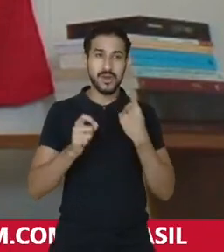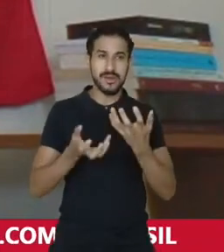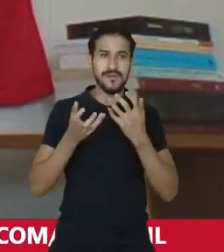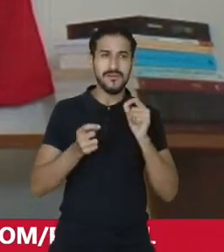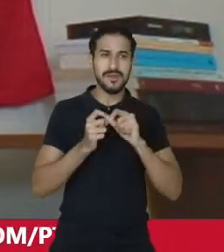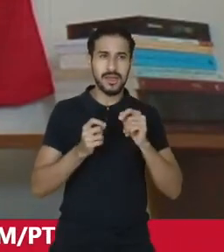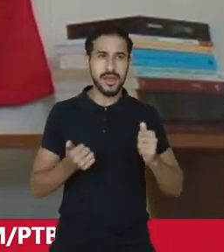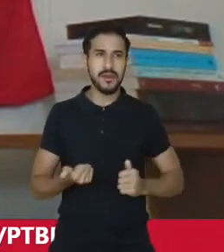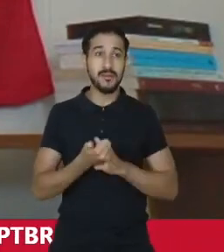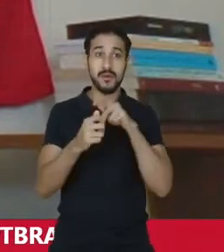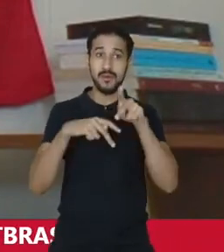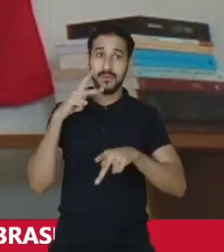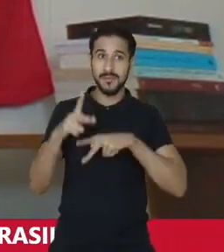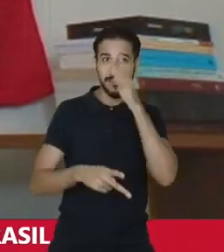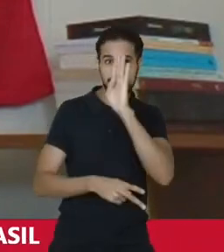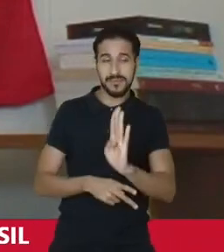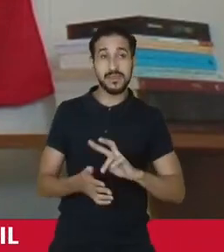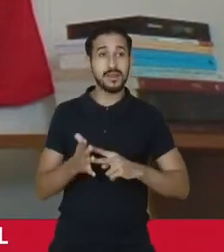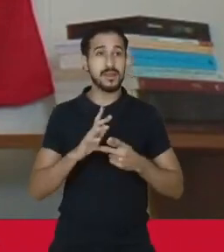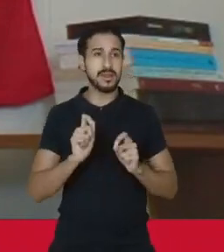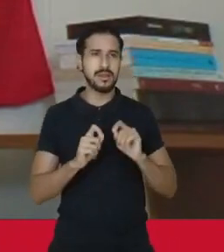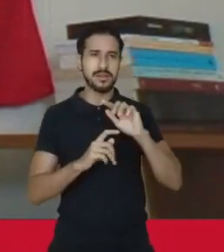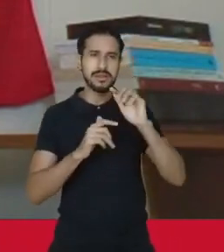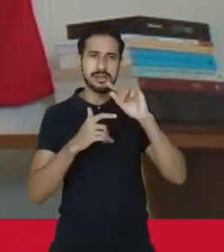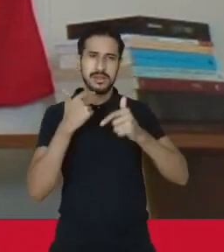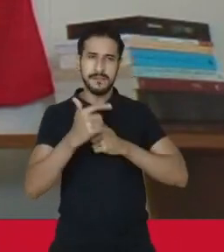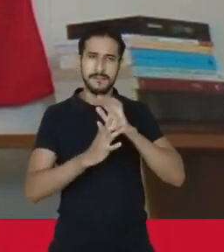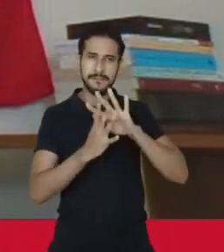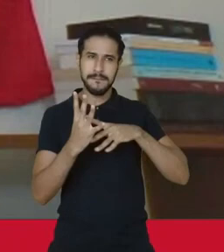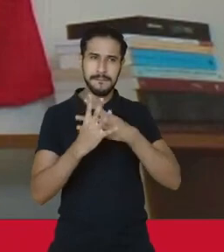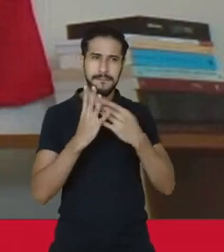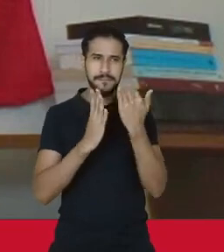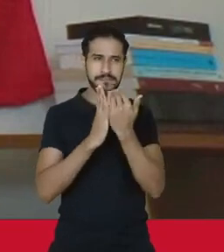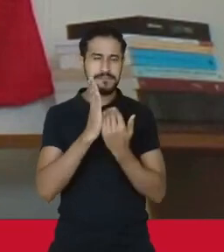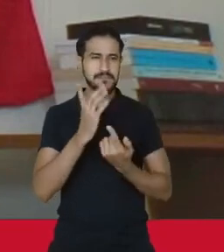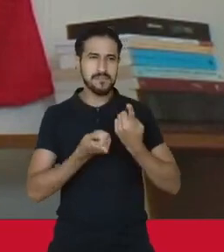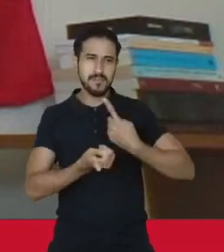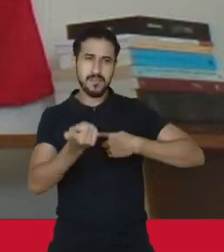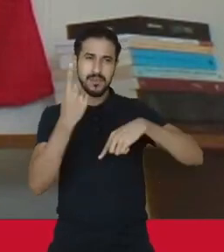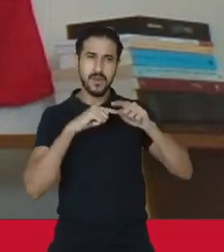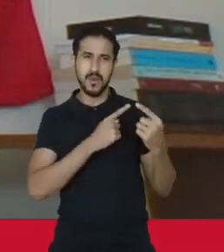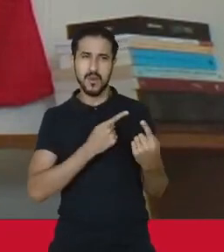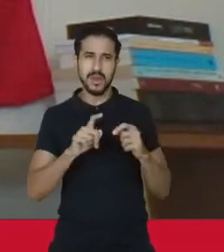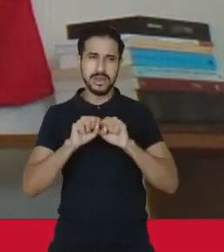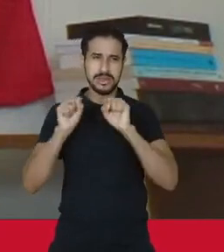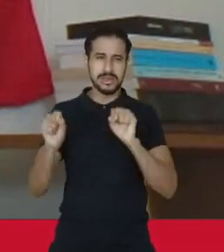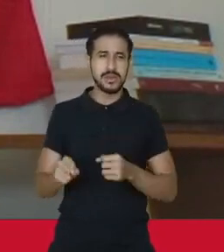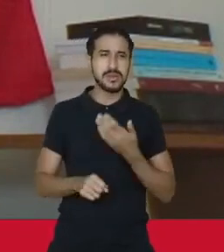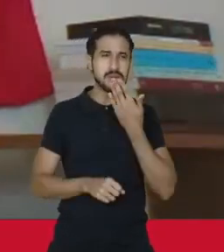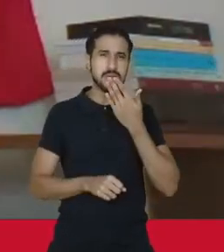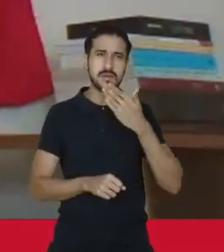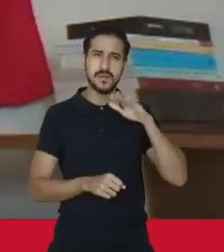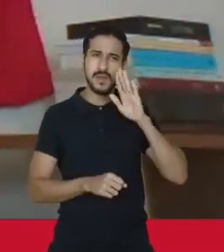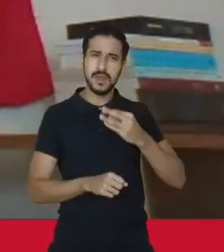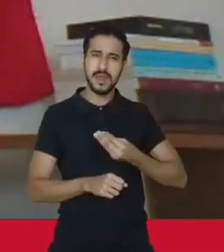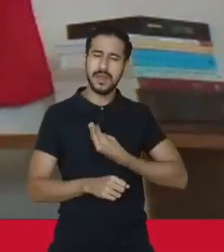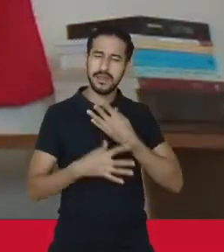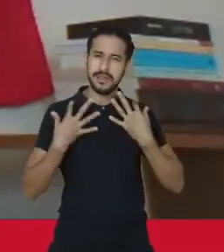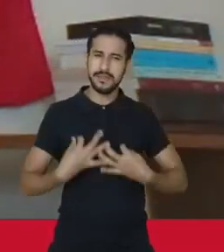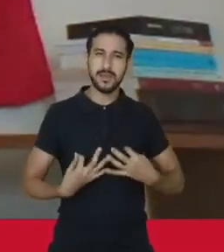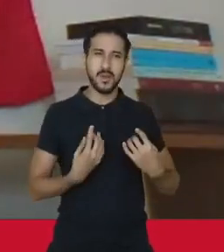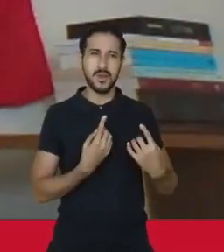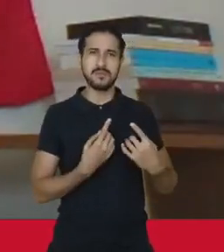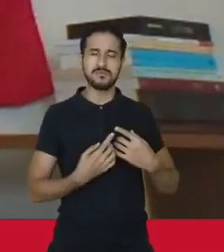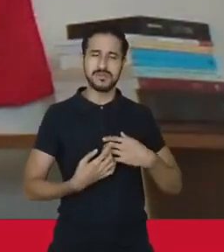fazer pela população brasileira, ou seja, uma agenda transformadora, antissistêmica, comprometida com o bem viver,